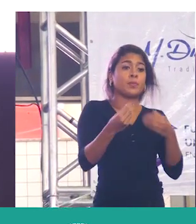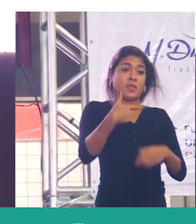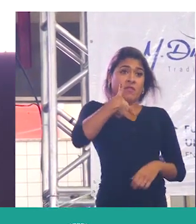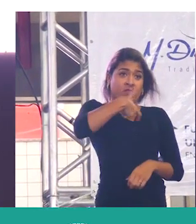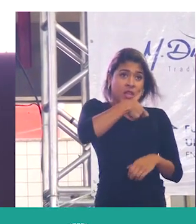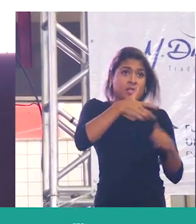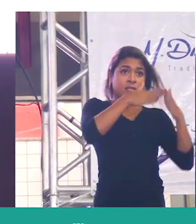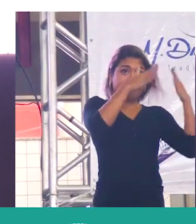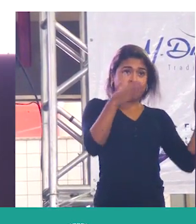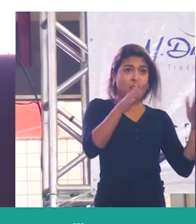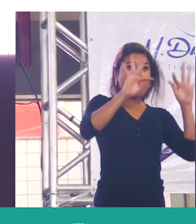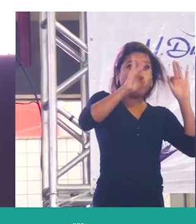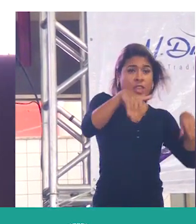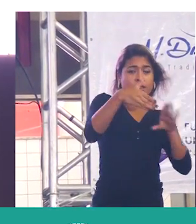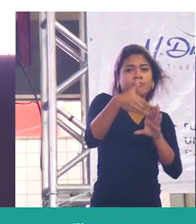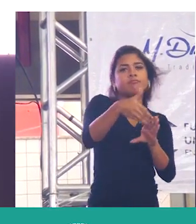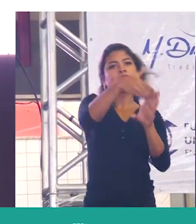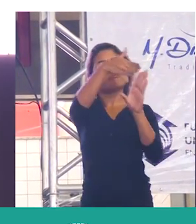de